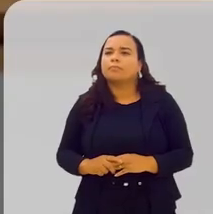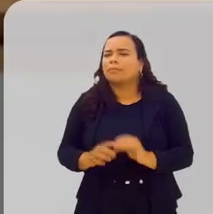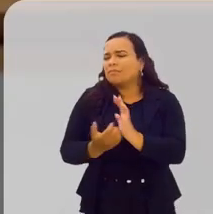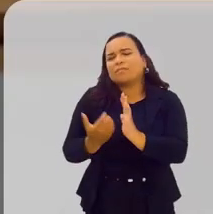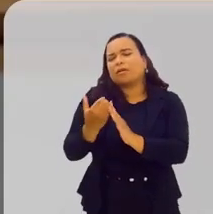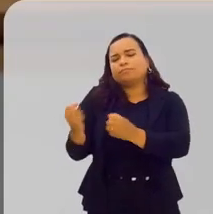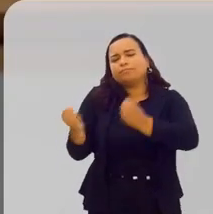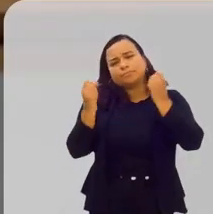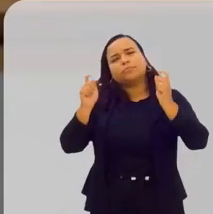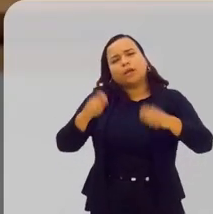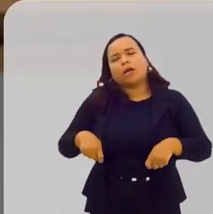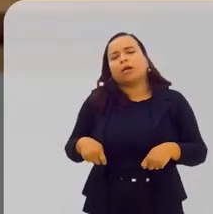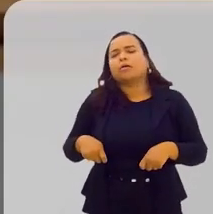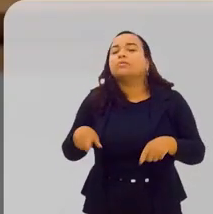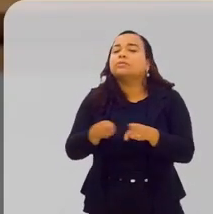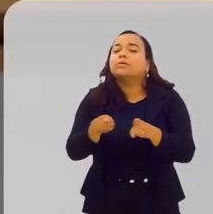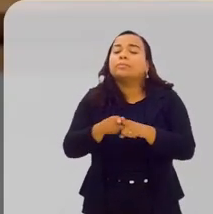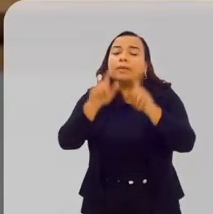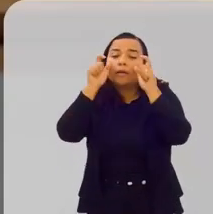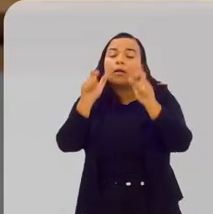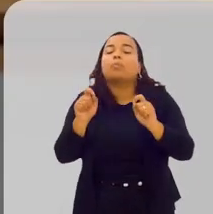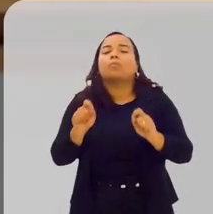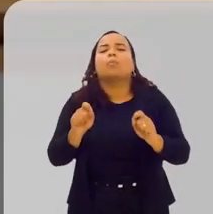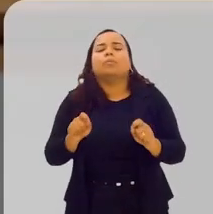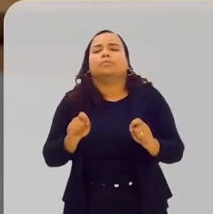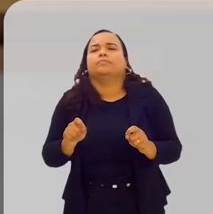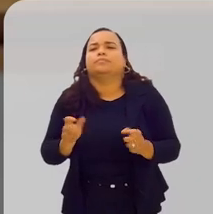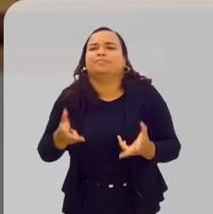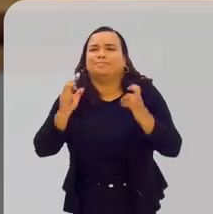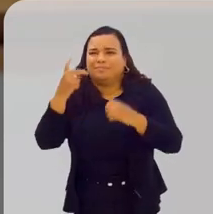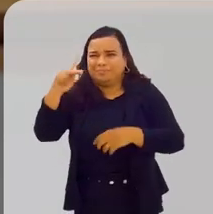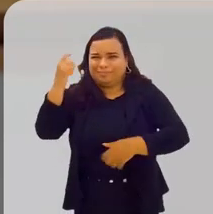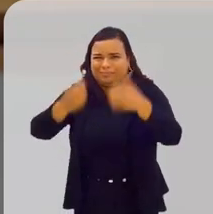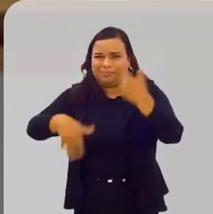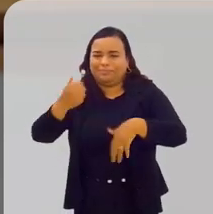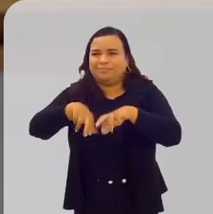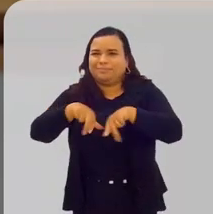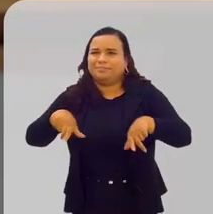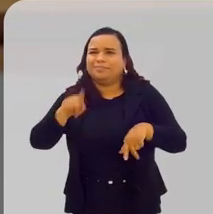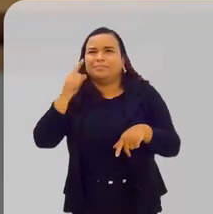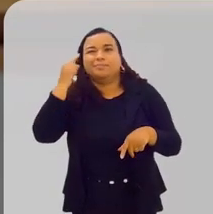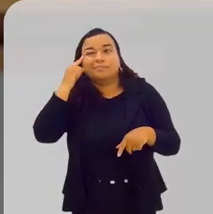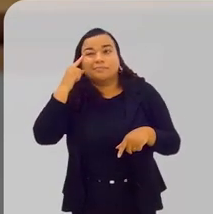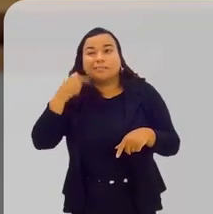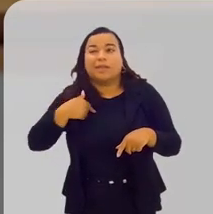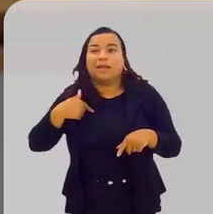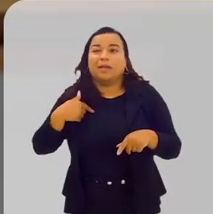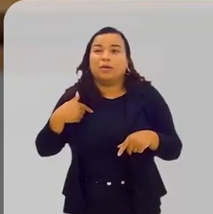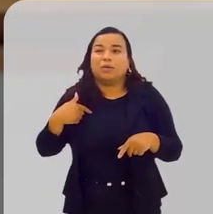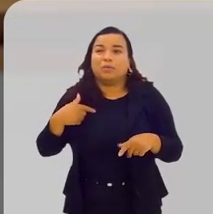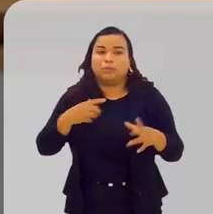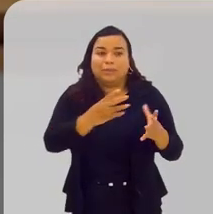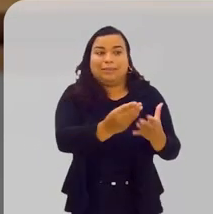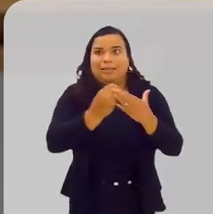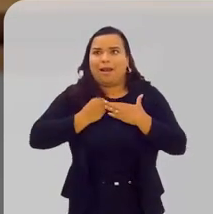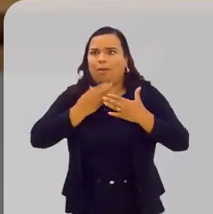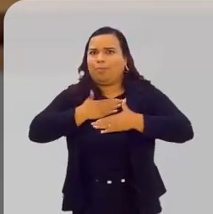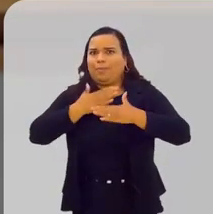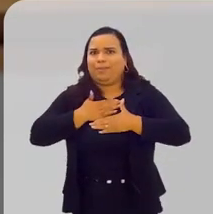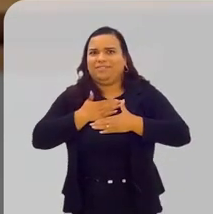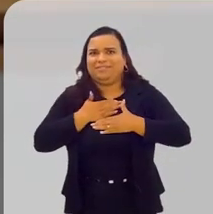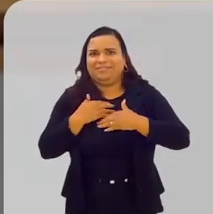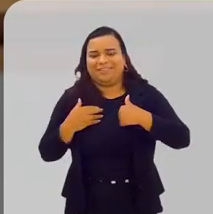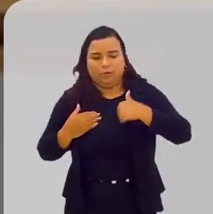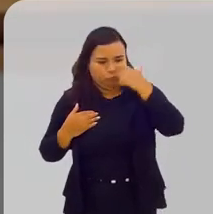e é interessante assim perceber quando na sua fala né você falou ah eu trago muita coisa